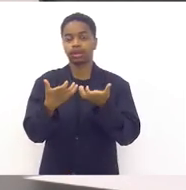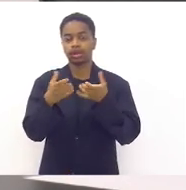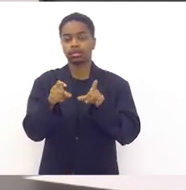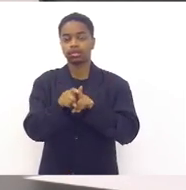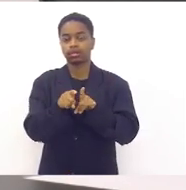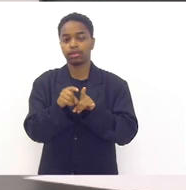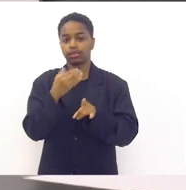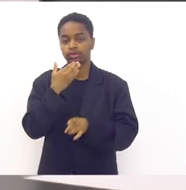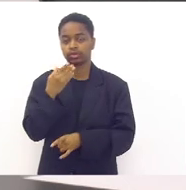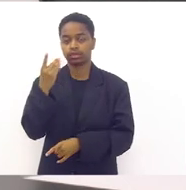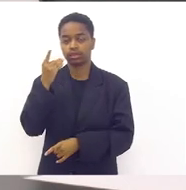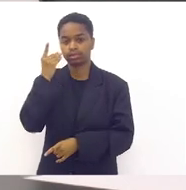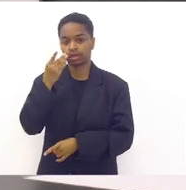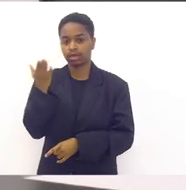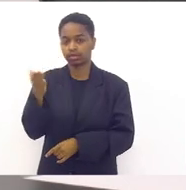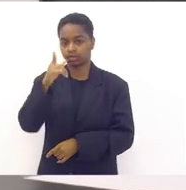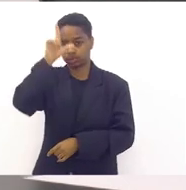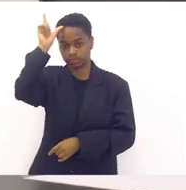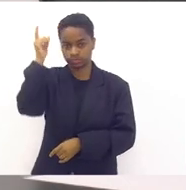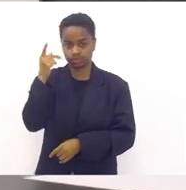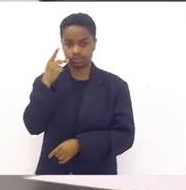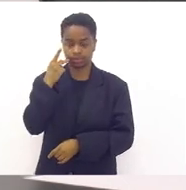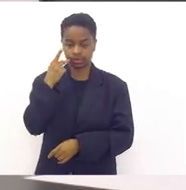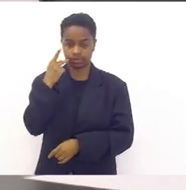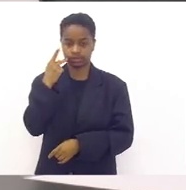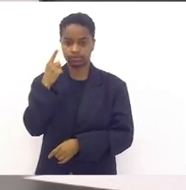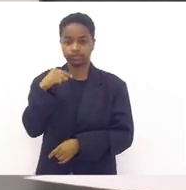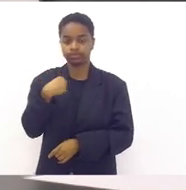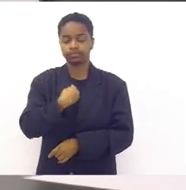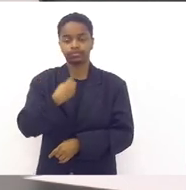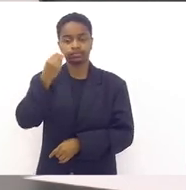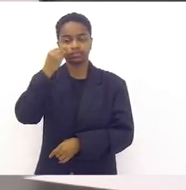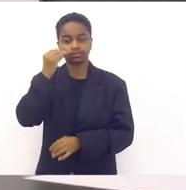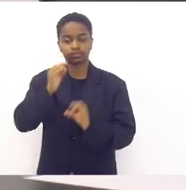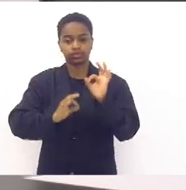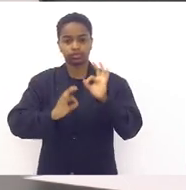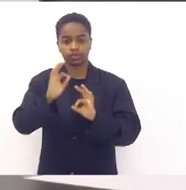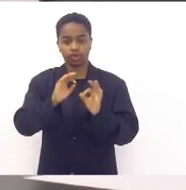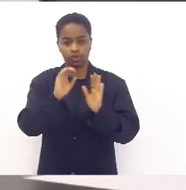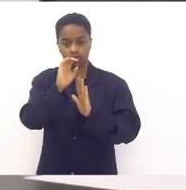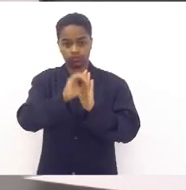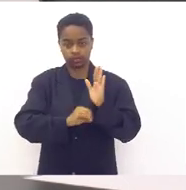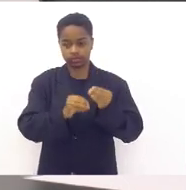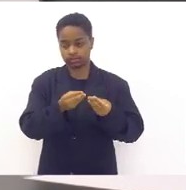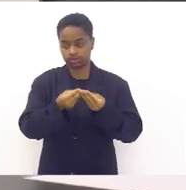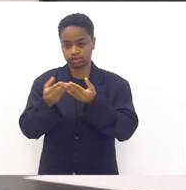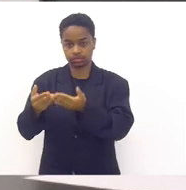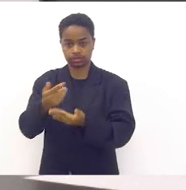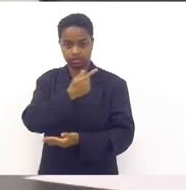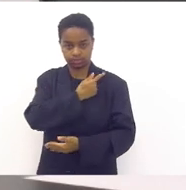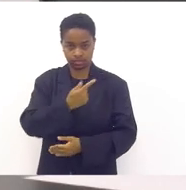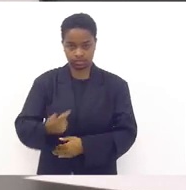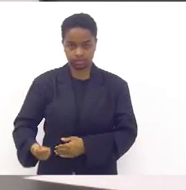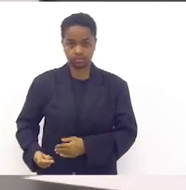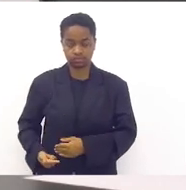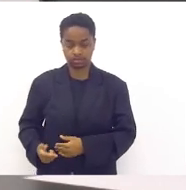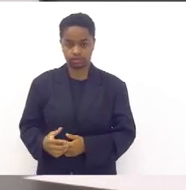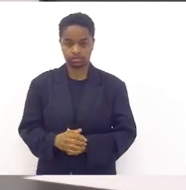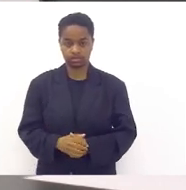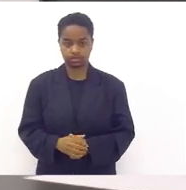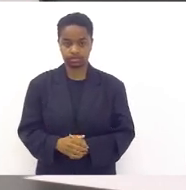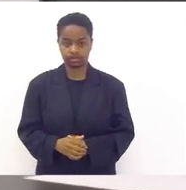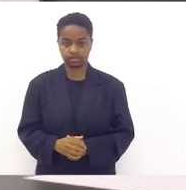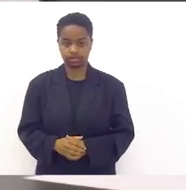Excelência pudesse, que a gente pudesse formular um ofício ao governador, saindo dessa comissão,